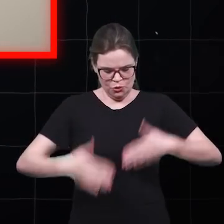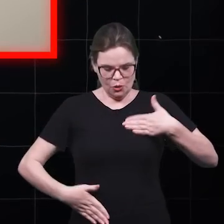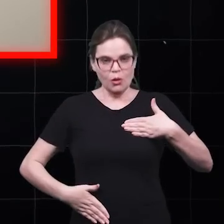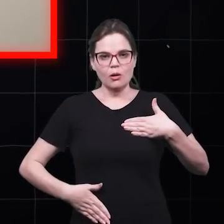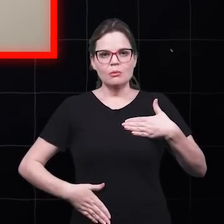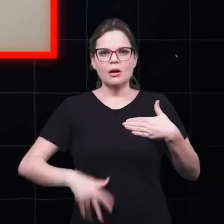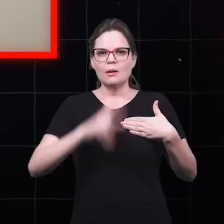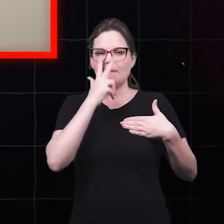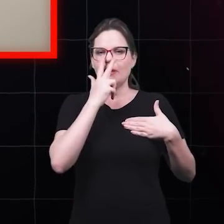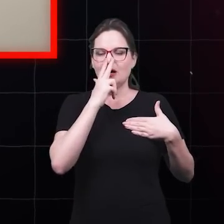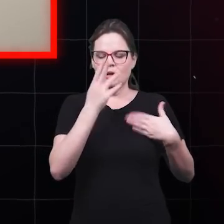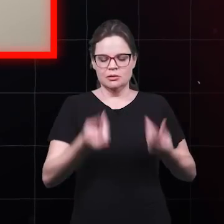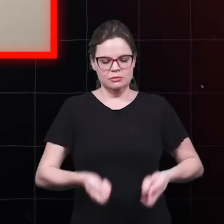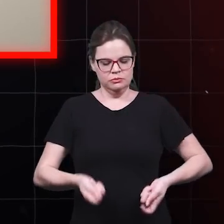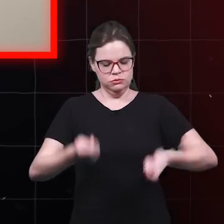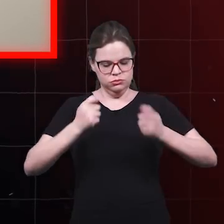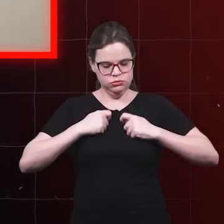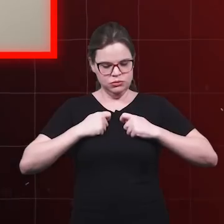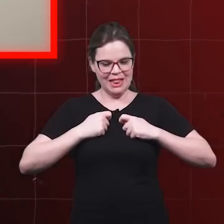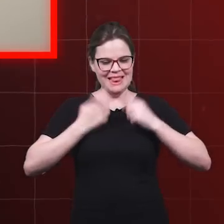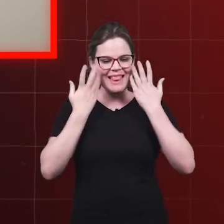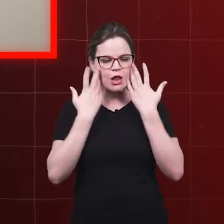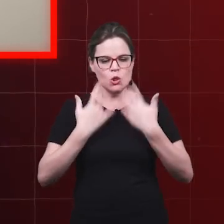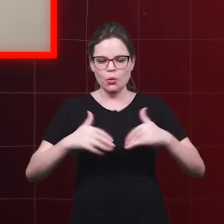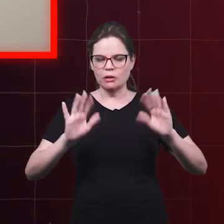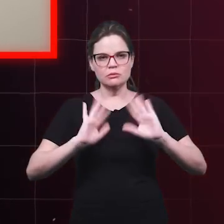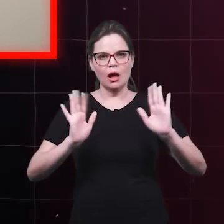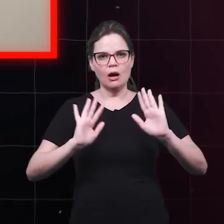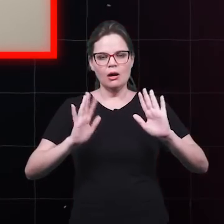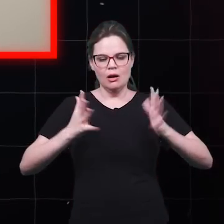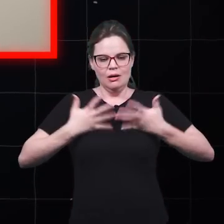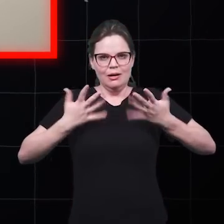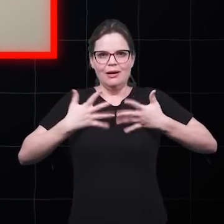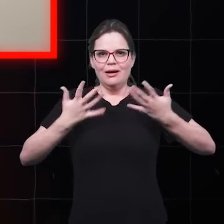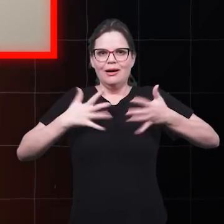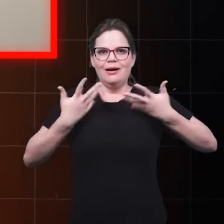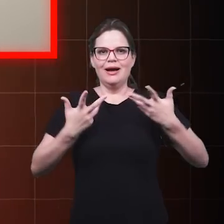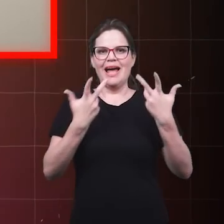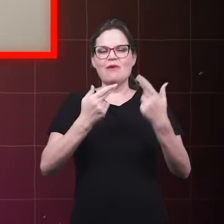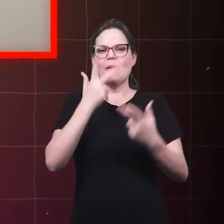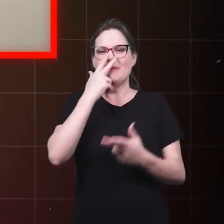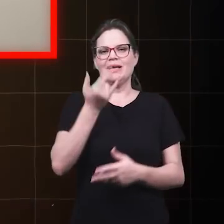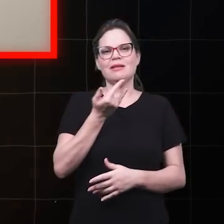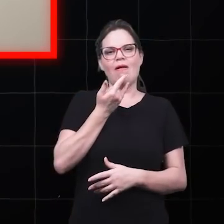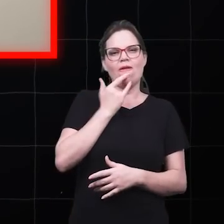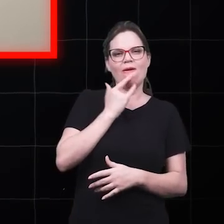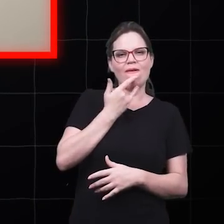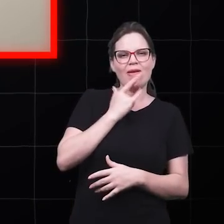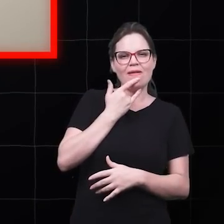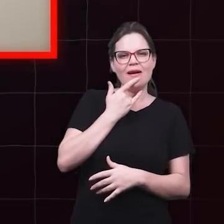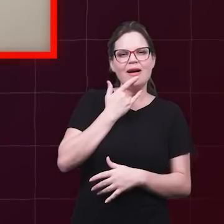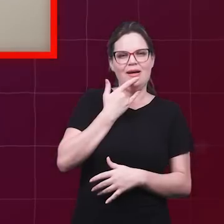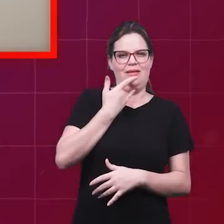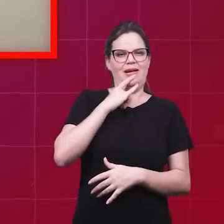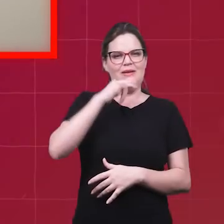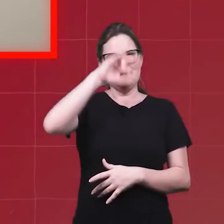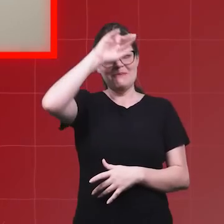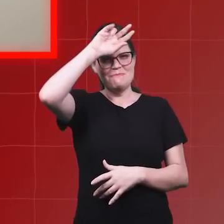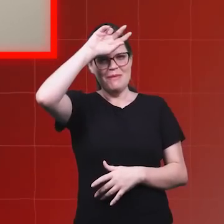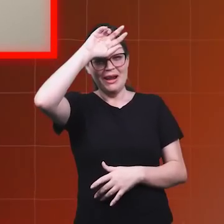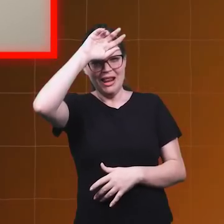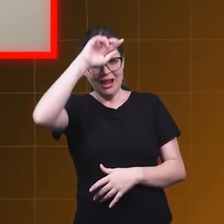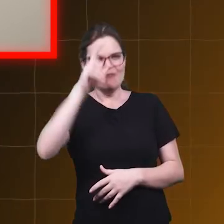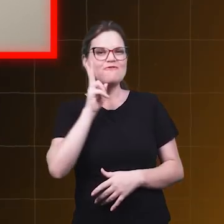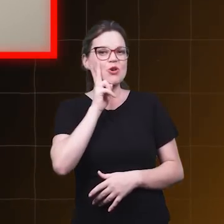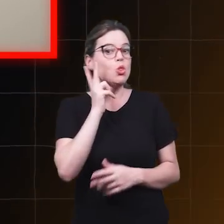sentido natural. Então, é um momento de embriaguez. Então, a operação do Espírito Santo ela faz isso na vida do